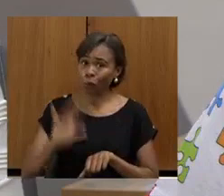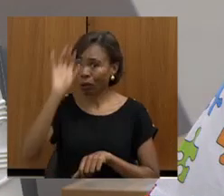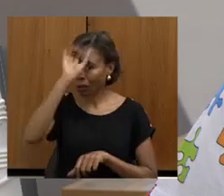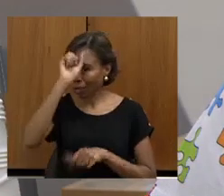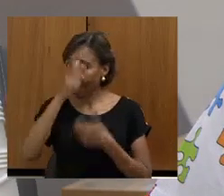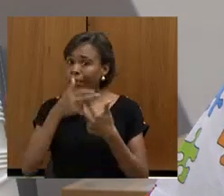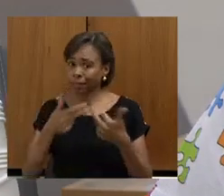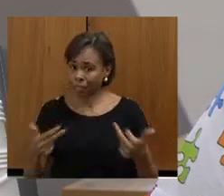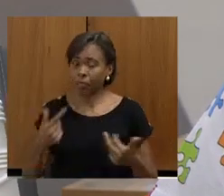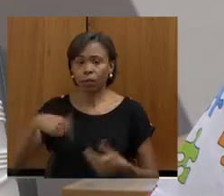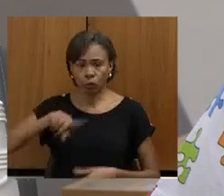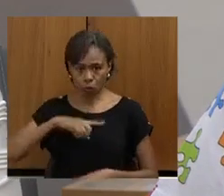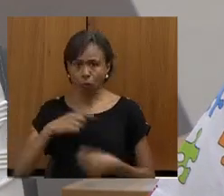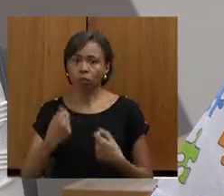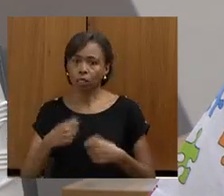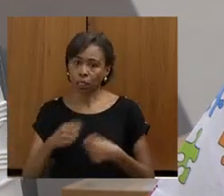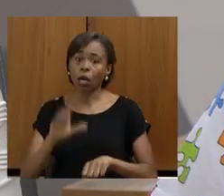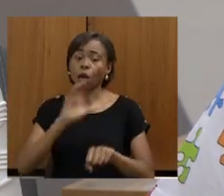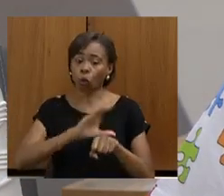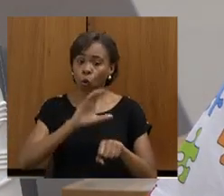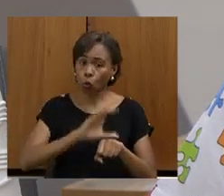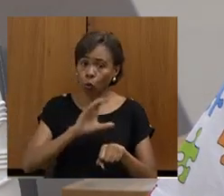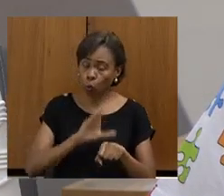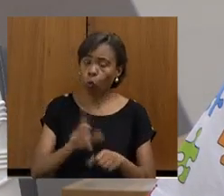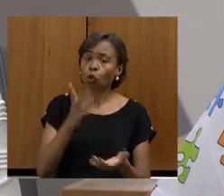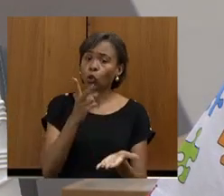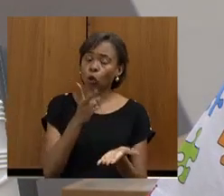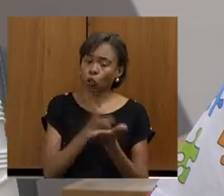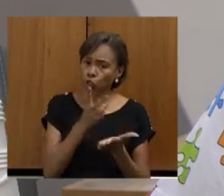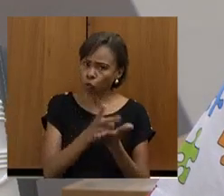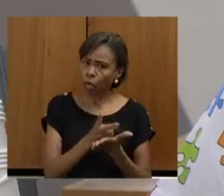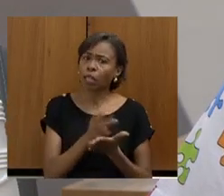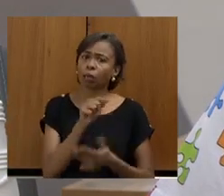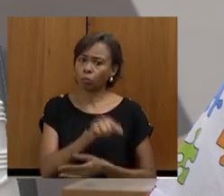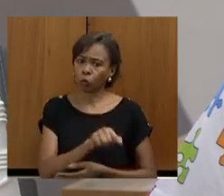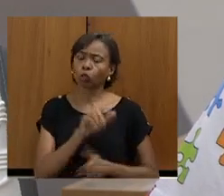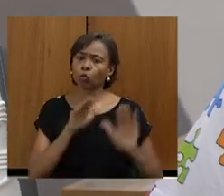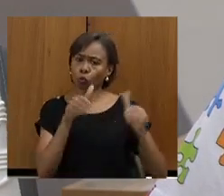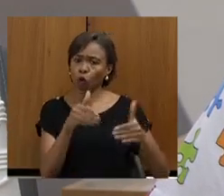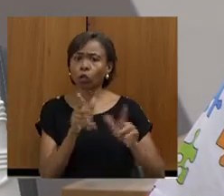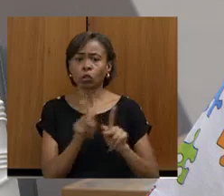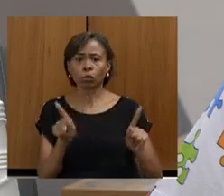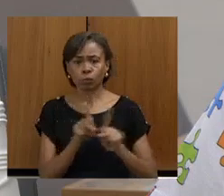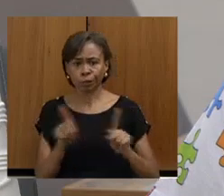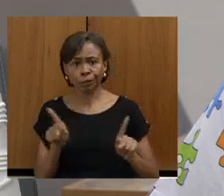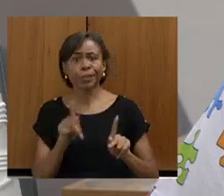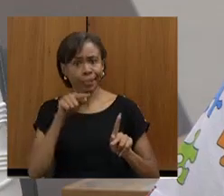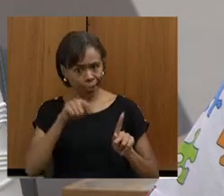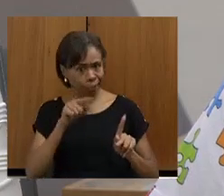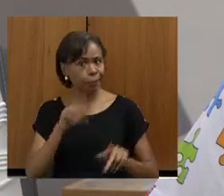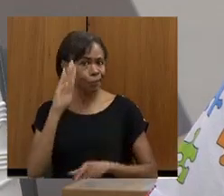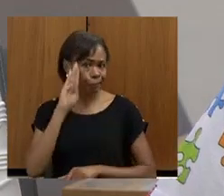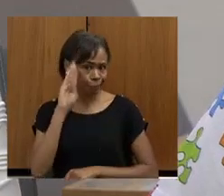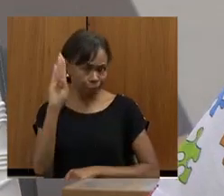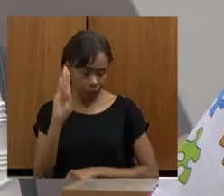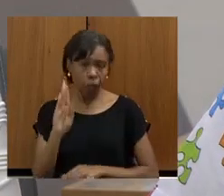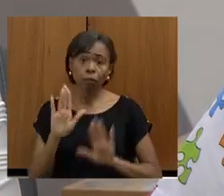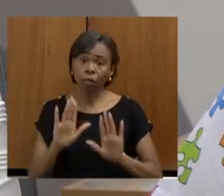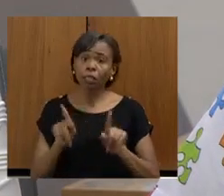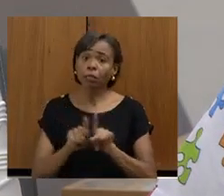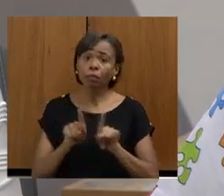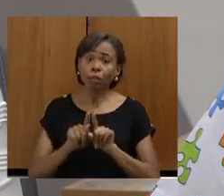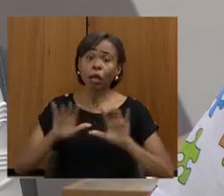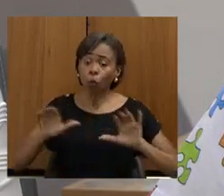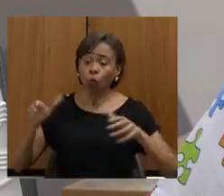trabalhar na perspectiva da formação continuada dos professores. Eles são peça-chave, mas é trabalhar com a